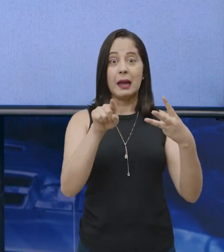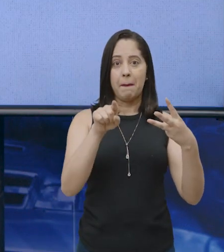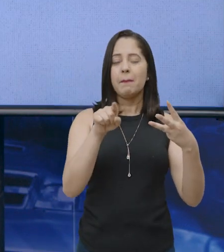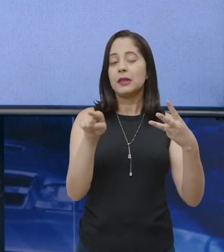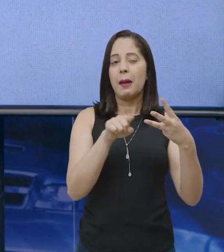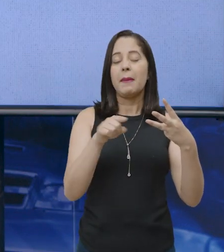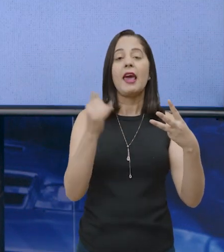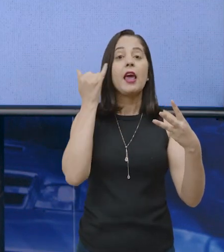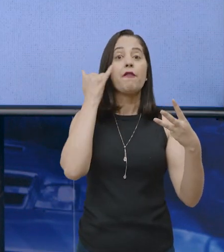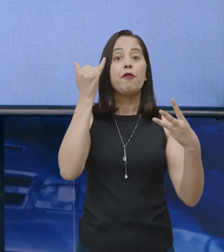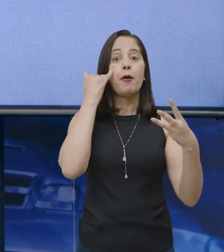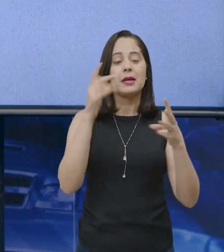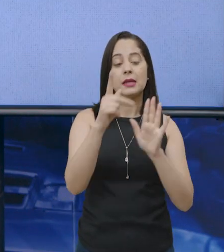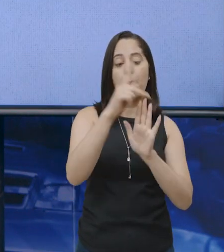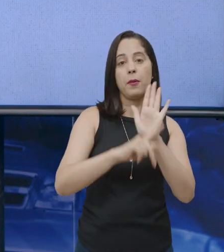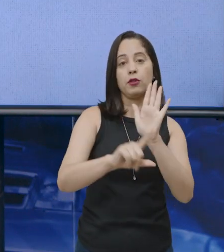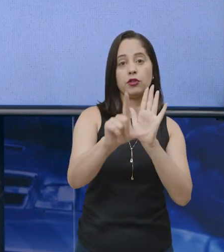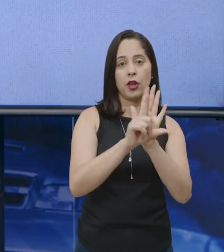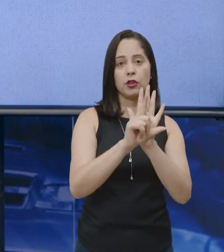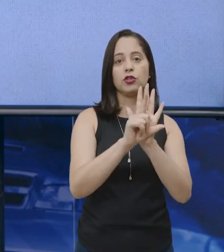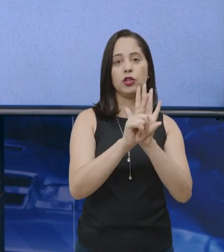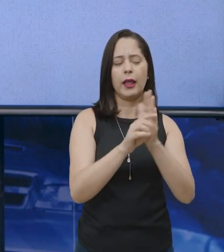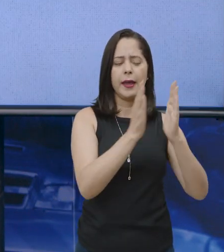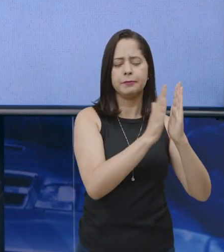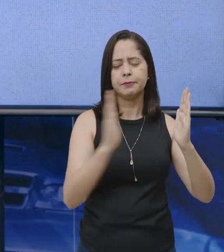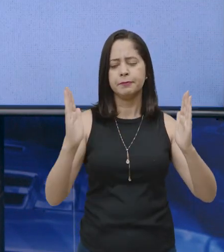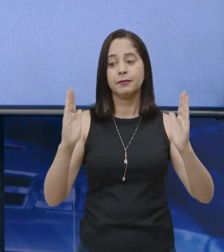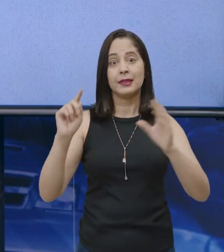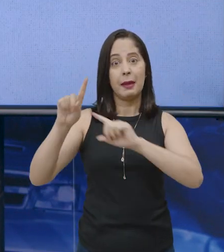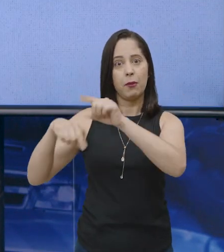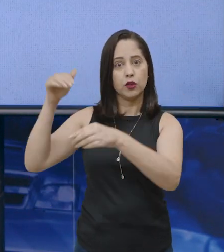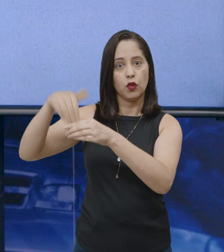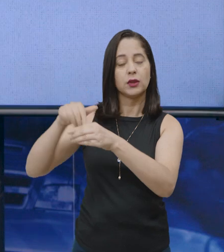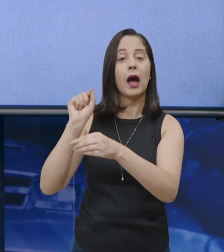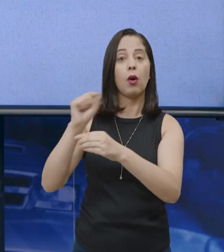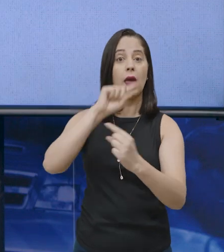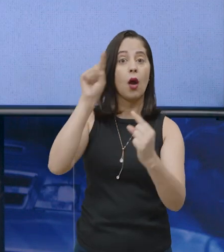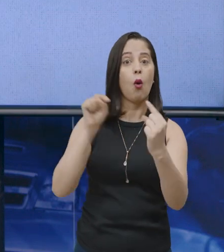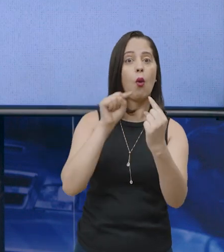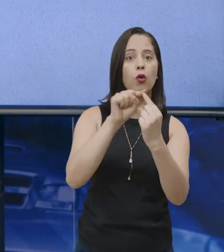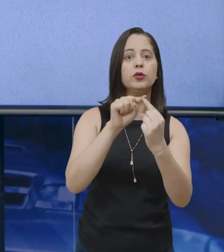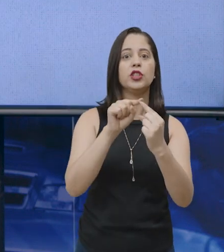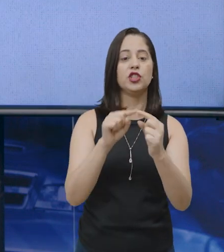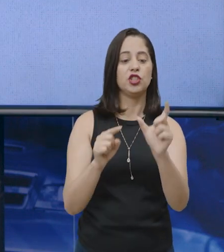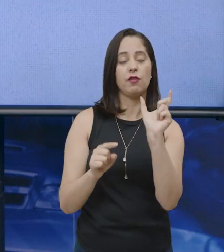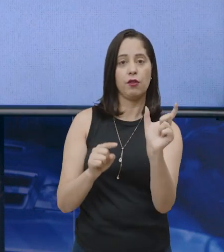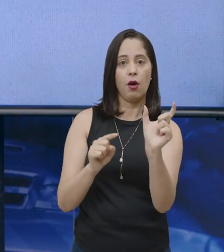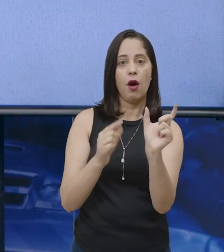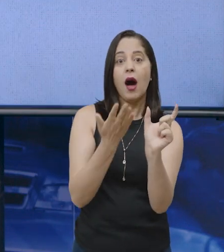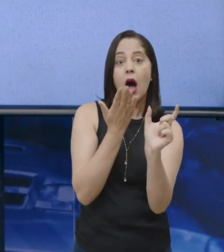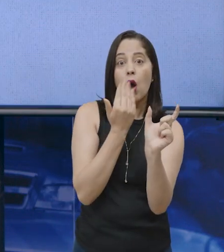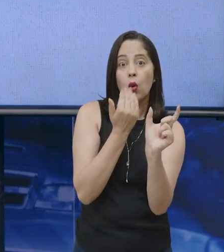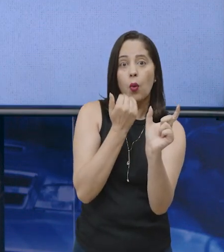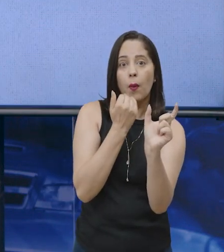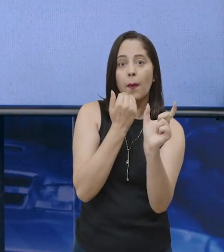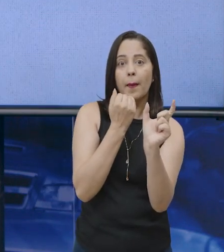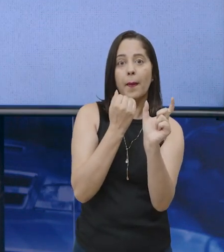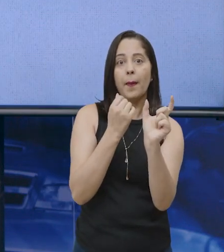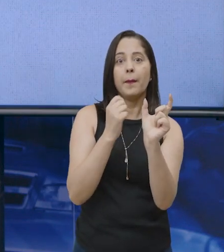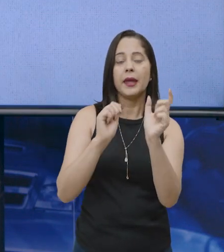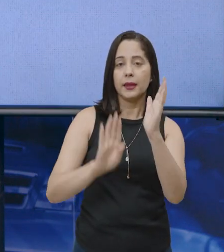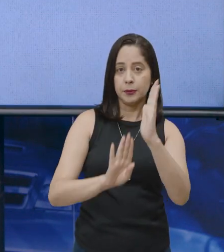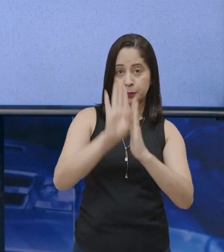conferir informações sobre um projeto de lei que tramita na Câmara e pretende aumentar o valor do Vale Alimentação dos